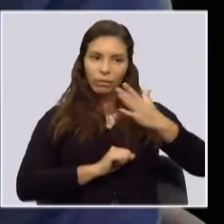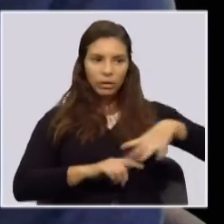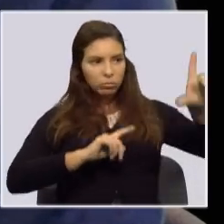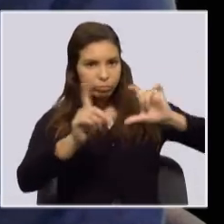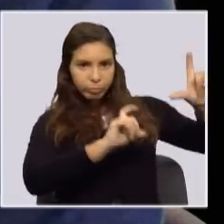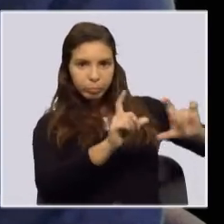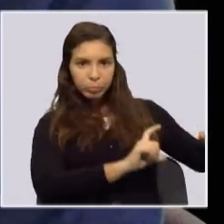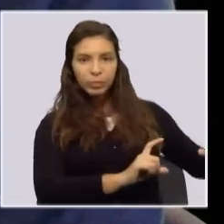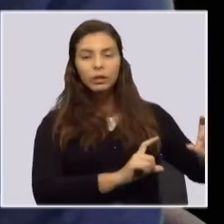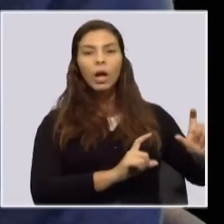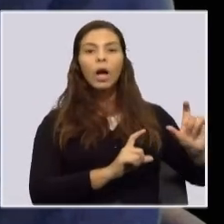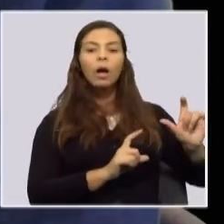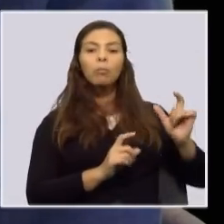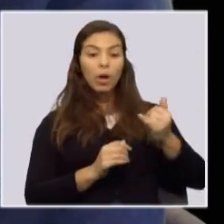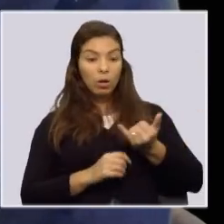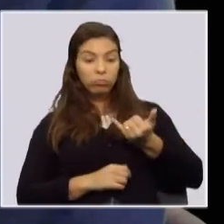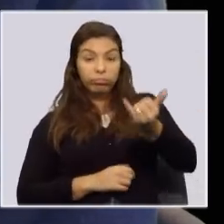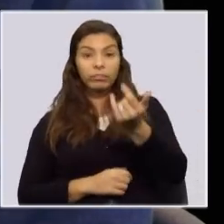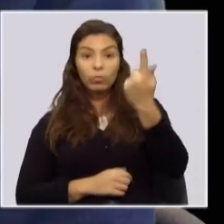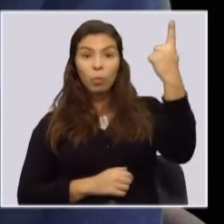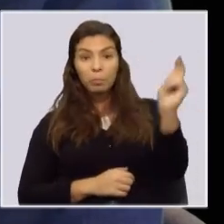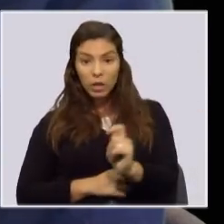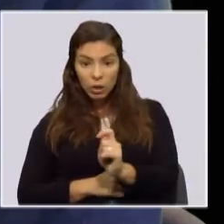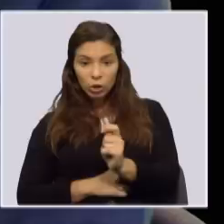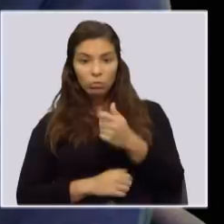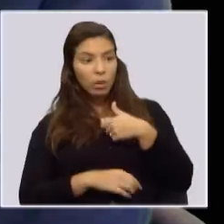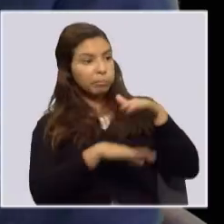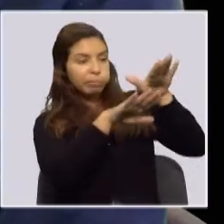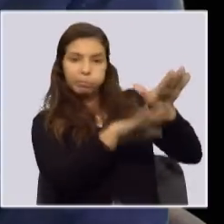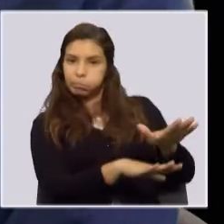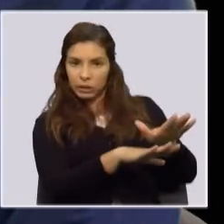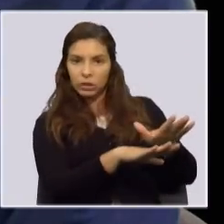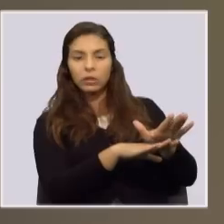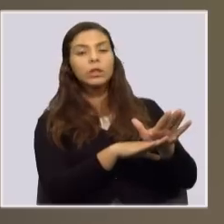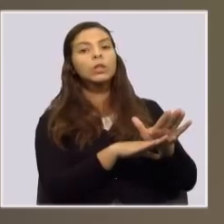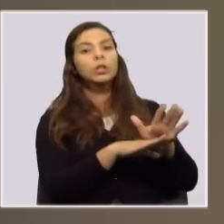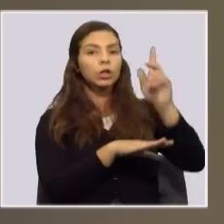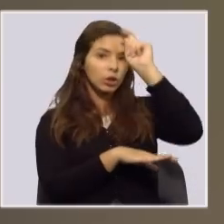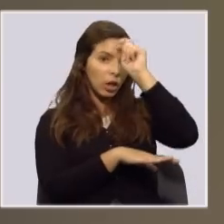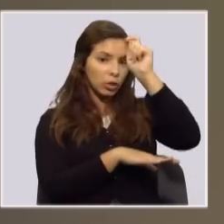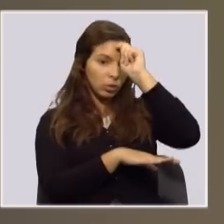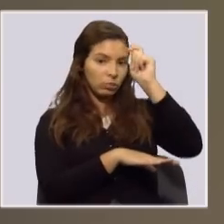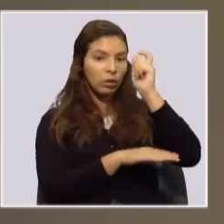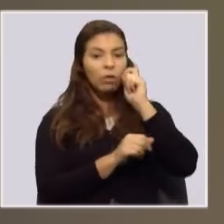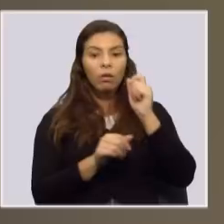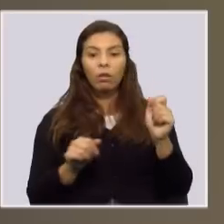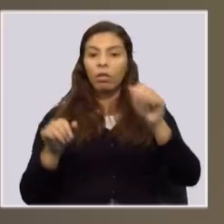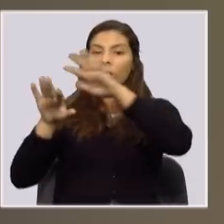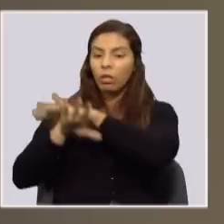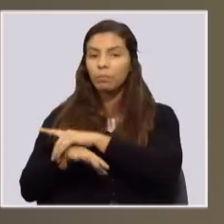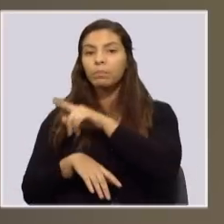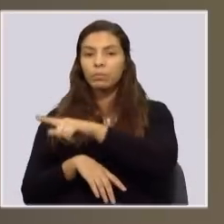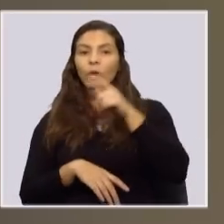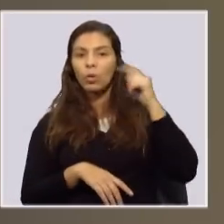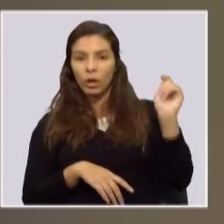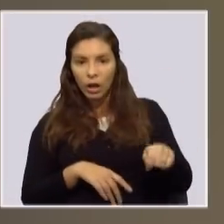autoria e logo a um mês depois de ter começado na Lusa suspendi o estágio para ir cobrir a crise dos